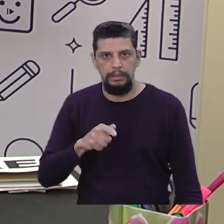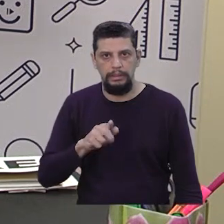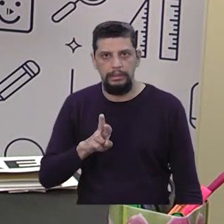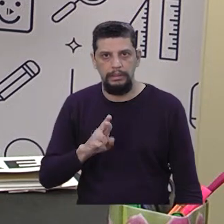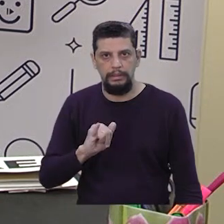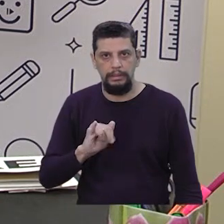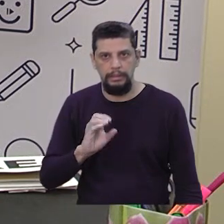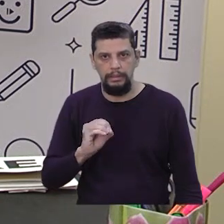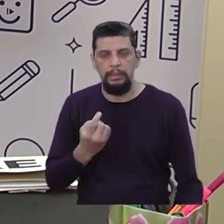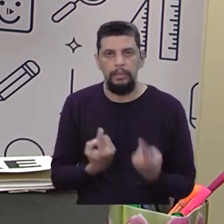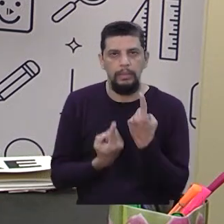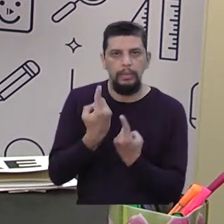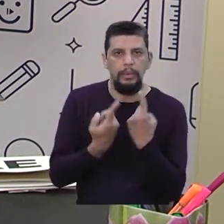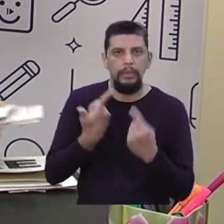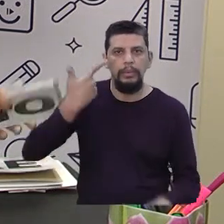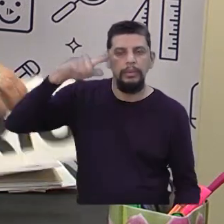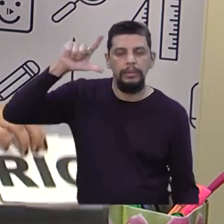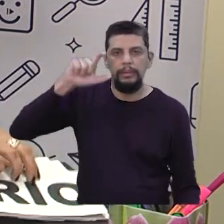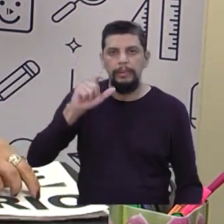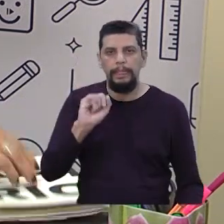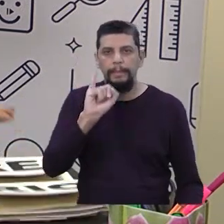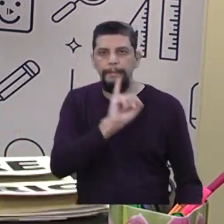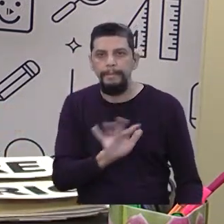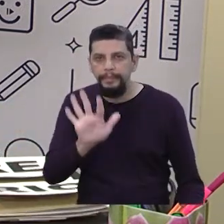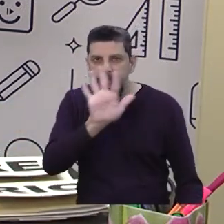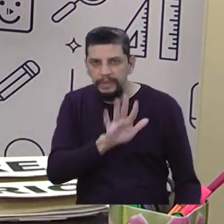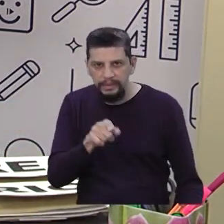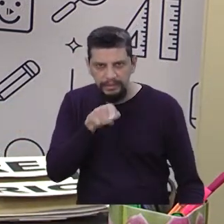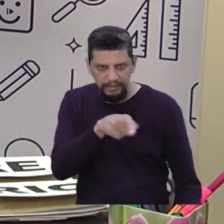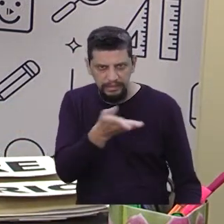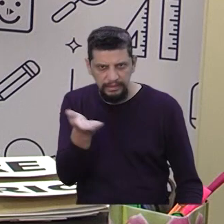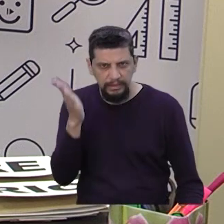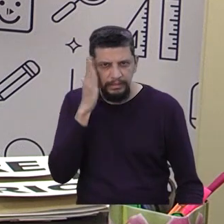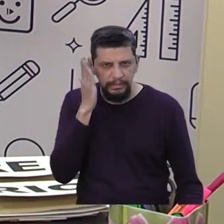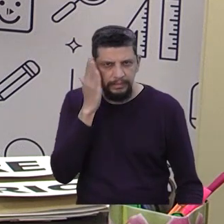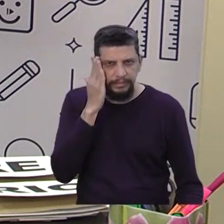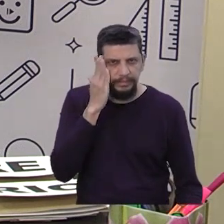qual será esta essa imagem? Vocês sabem